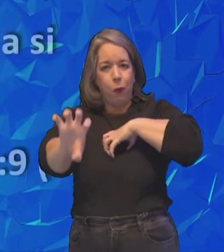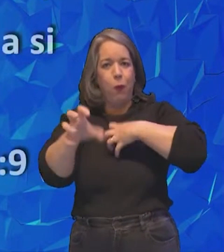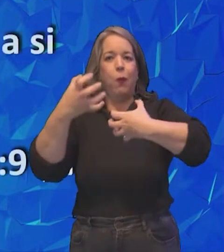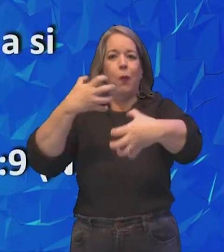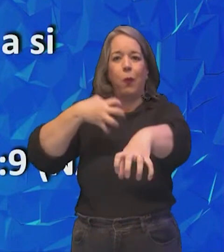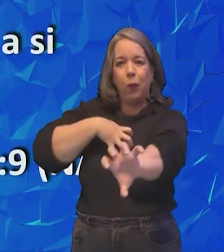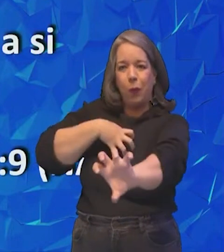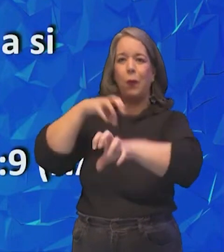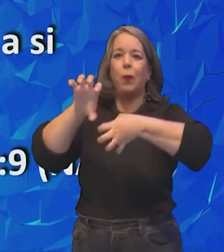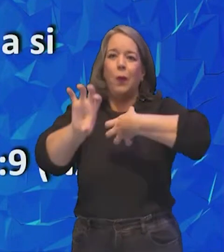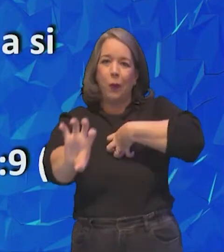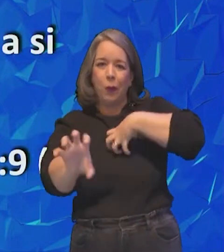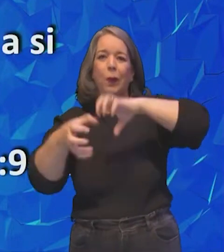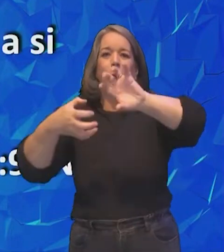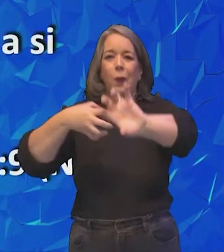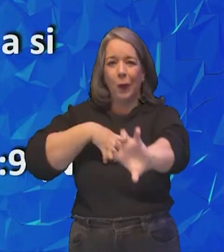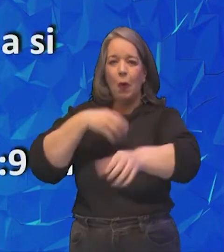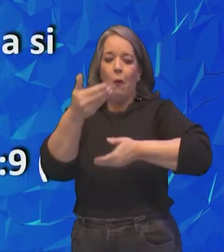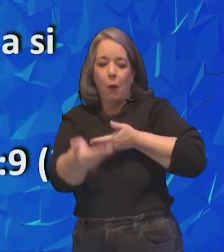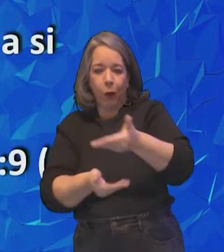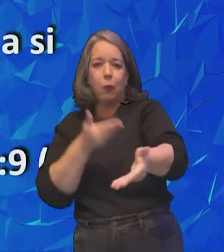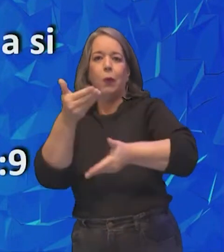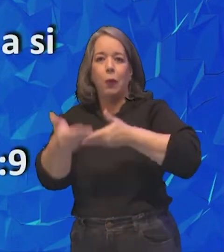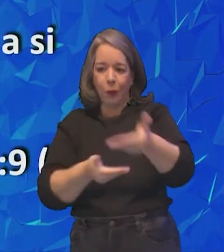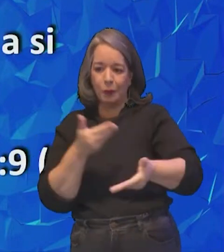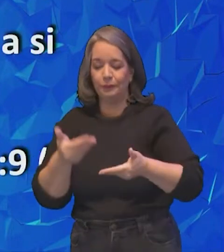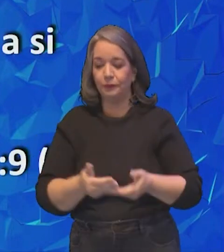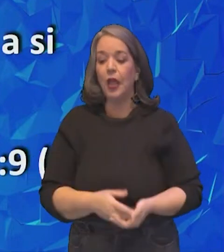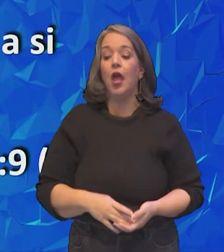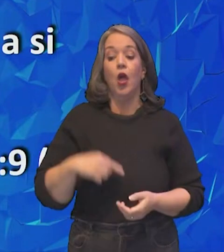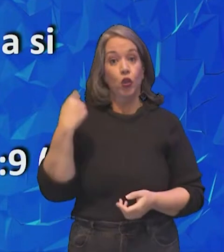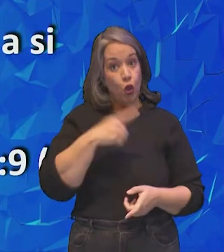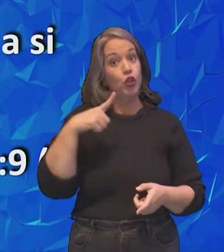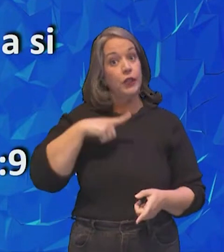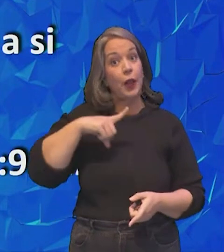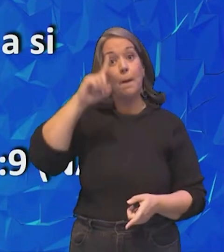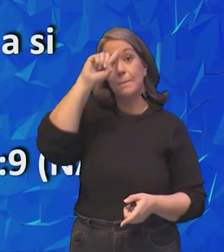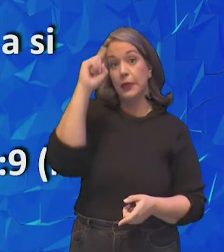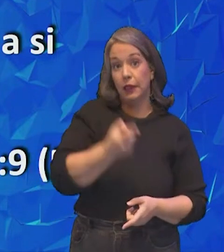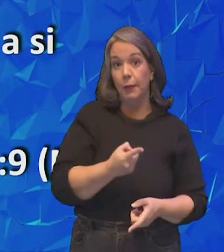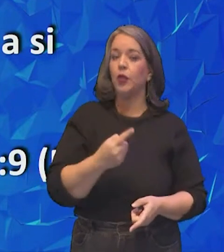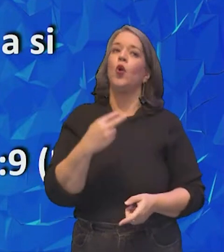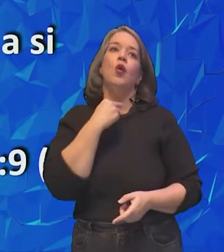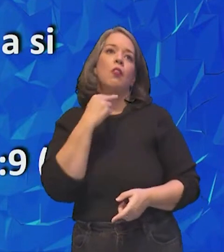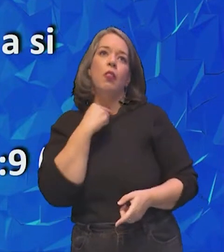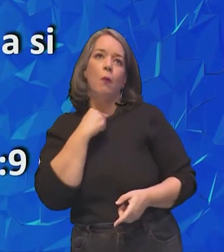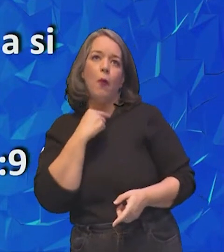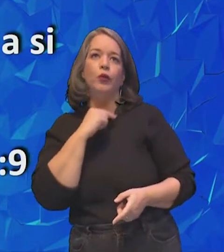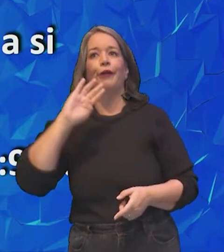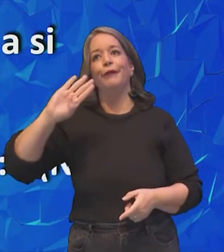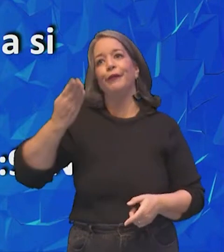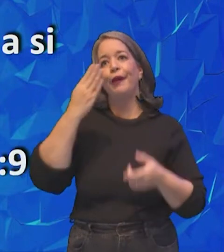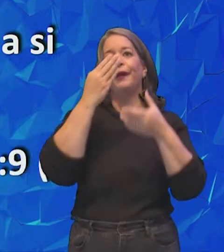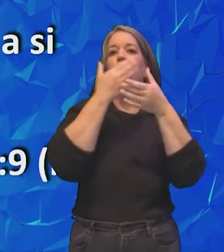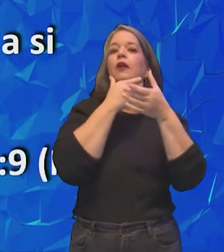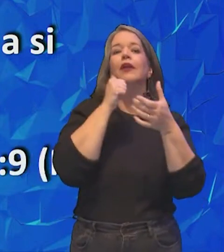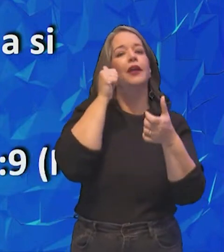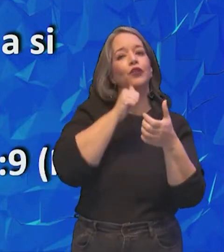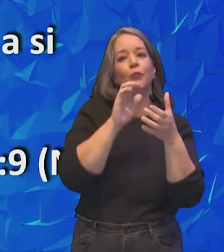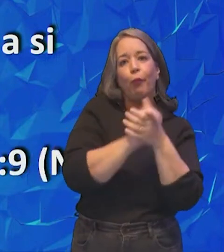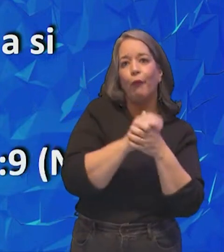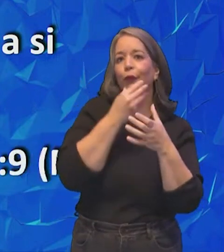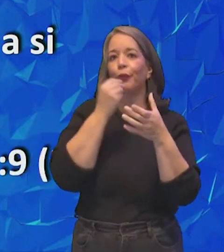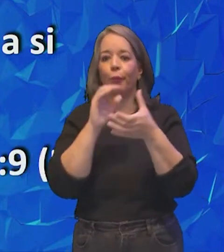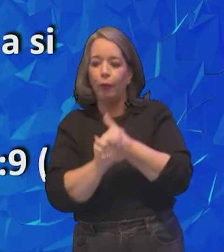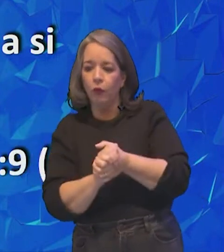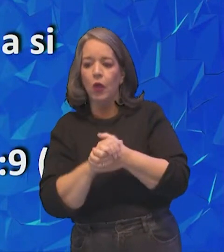mandamentos: não cometa adultério, não mate, não furte, não cobice, e qualquer outro mandamento que